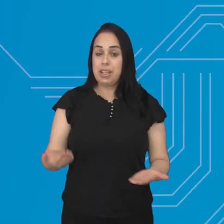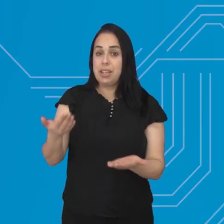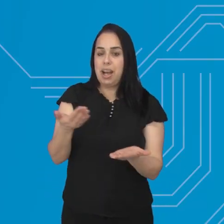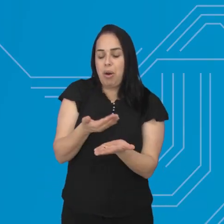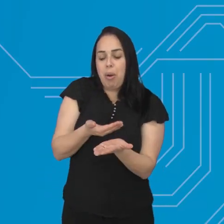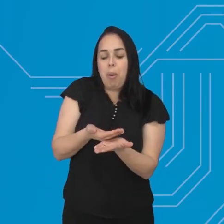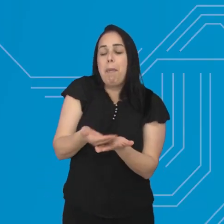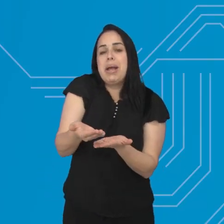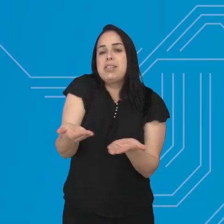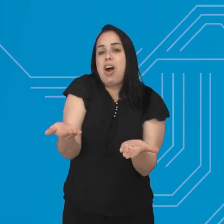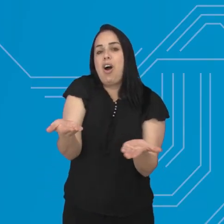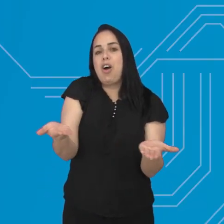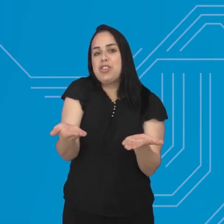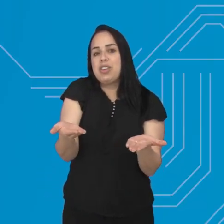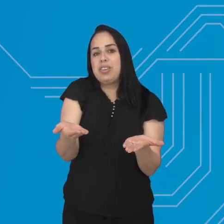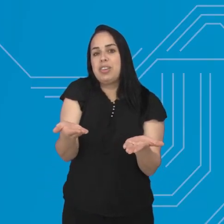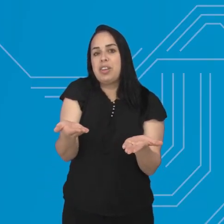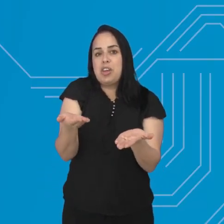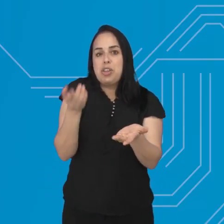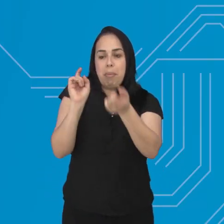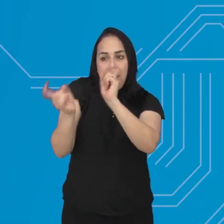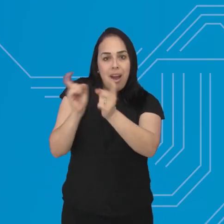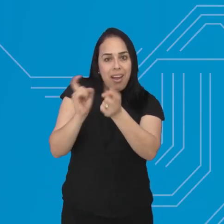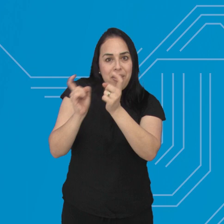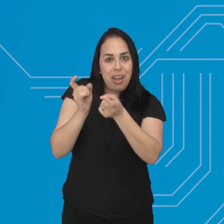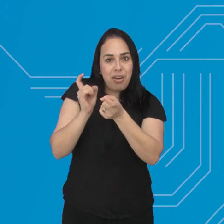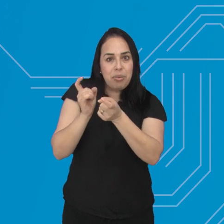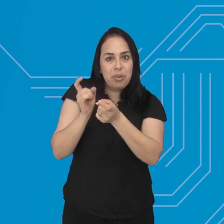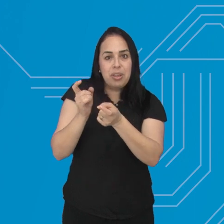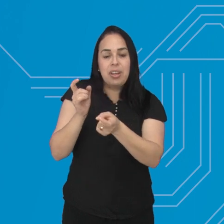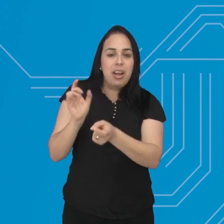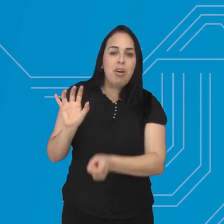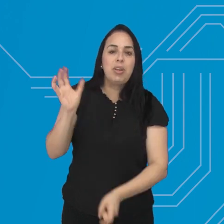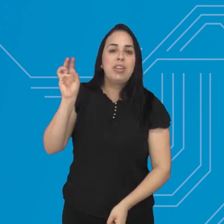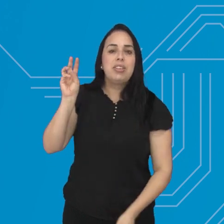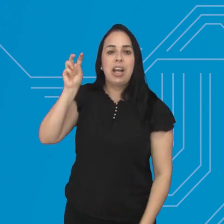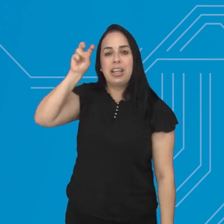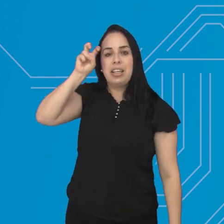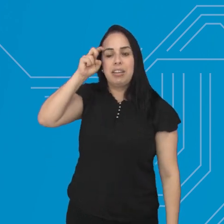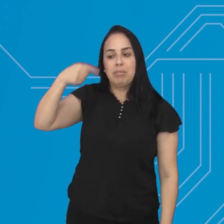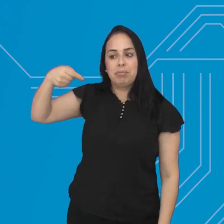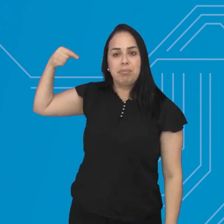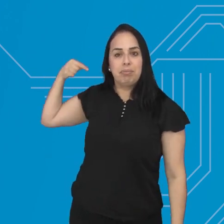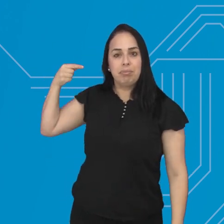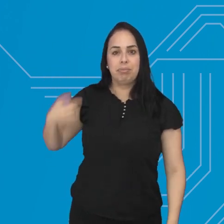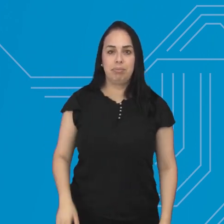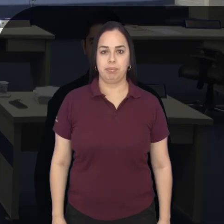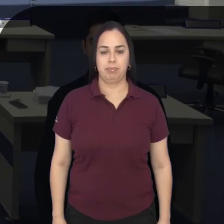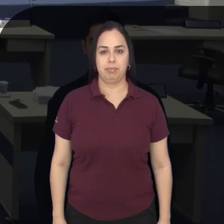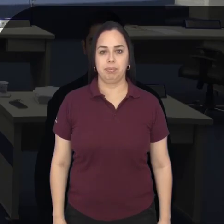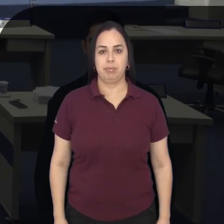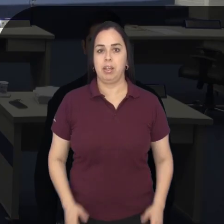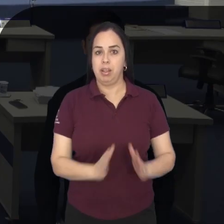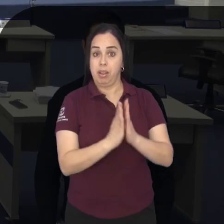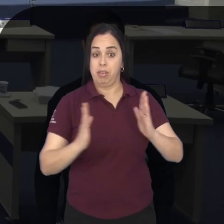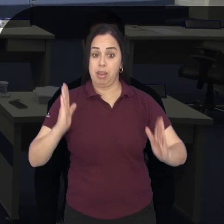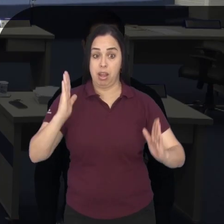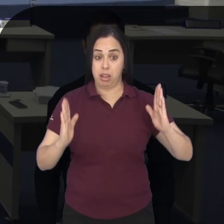E a gente começa o programa de hoje com o balanço da sessão plenária que aconteceu nesta quinta-feira.